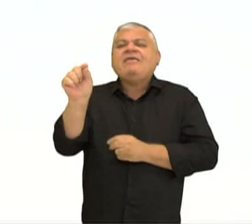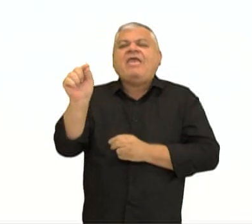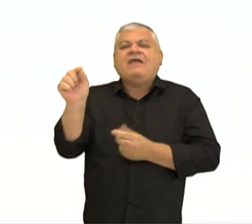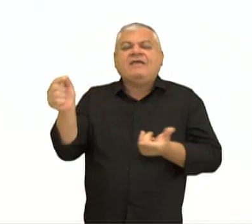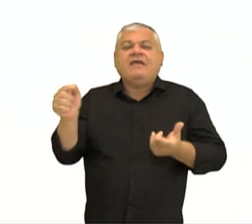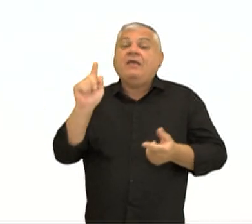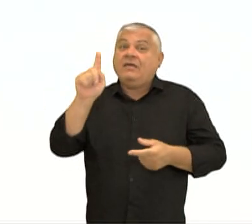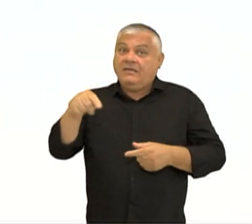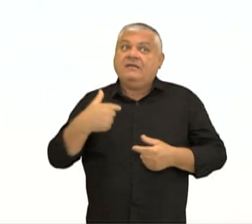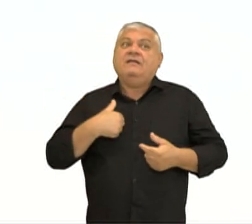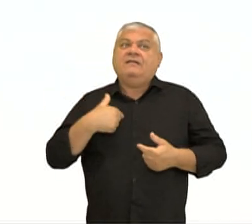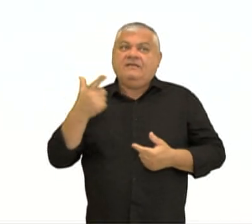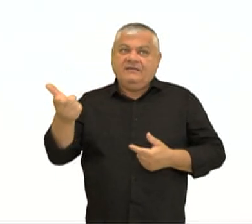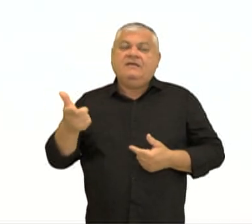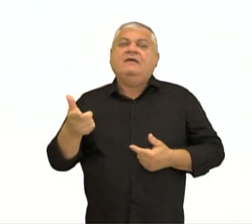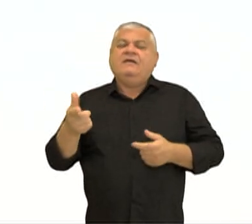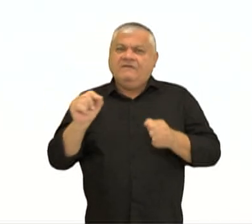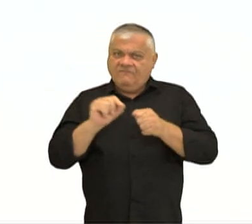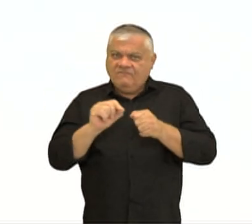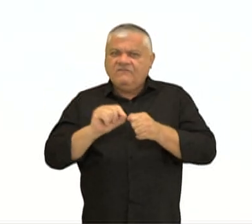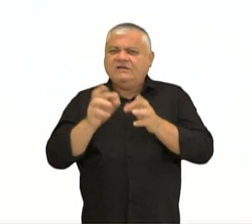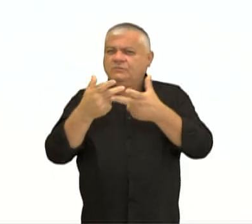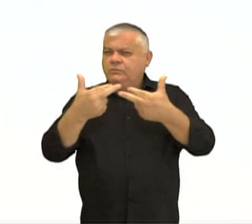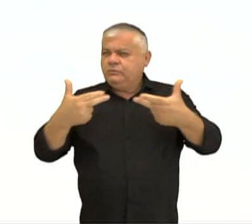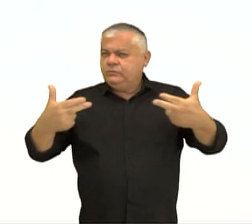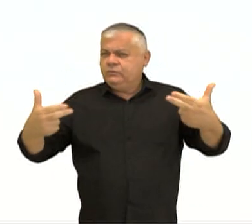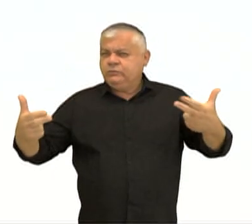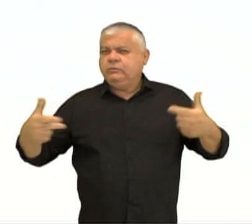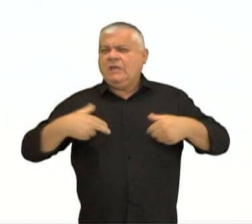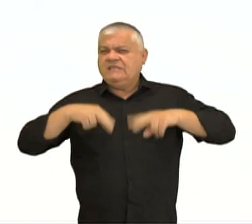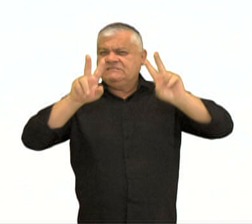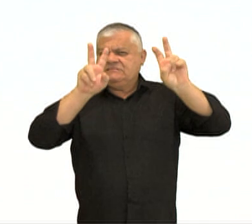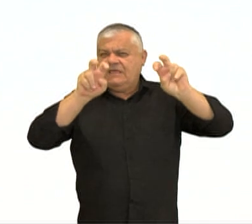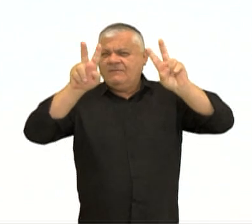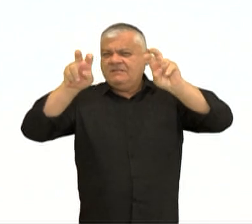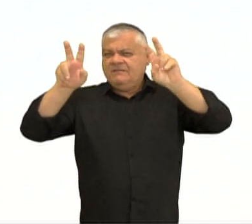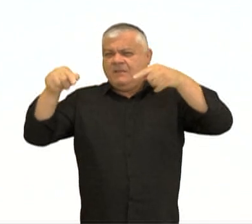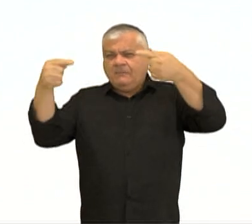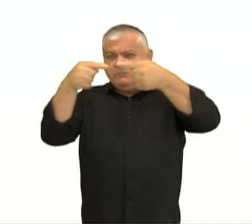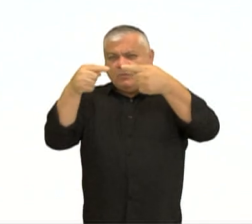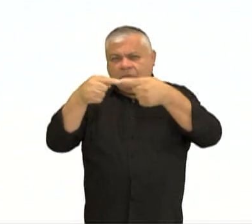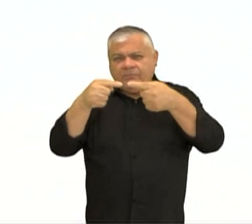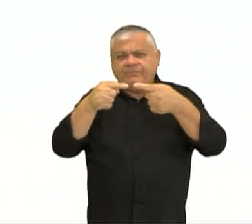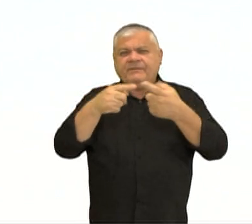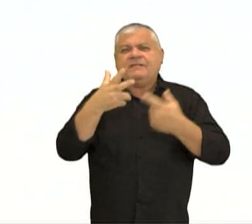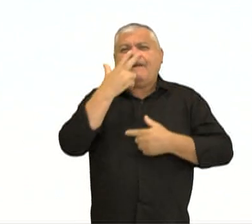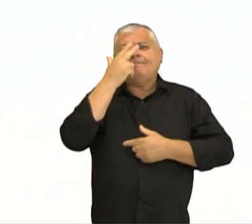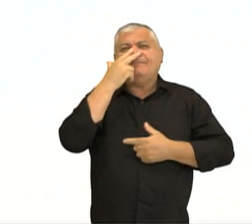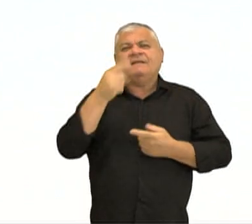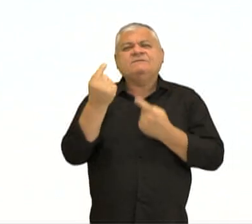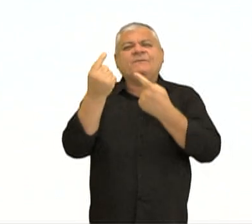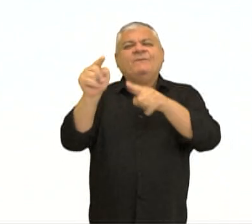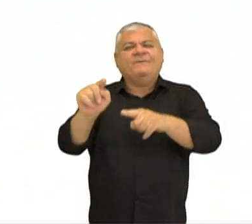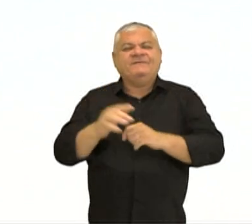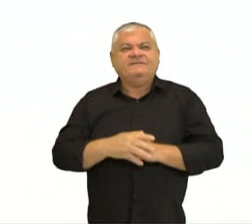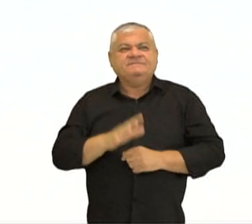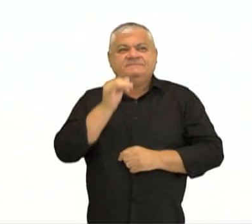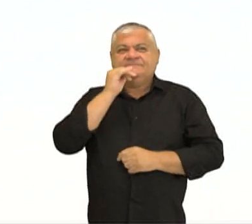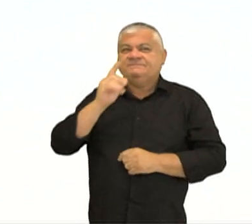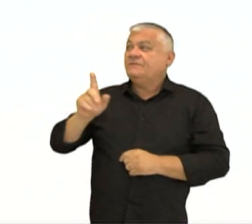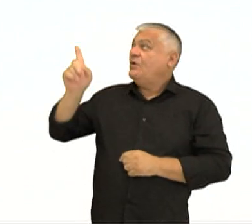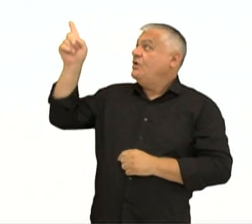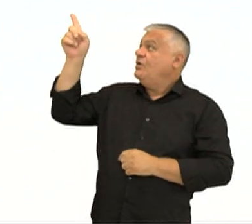artista polêmico, né? Ele vai trabalhar várias coisas do nosso dia a dia, questionar. Por exemplo, nessa obra,